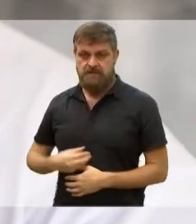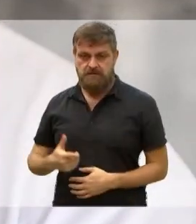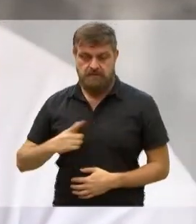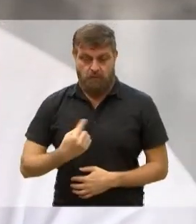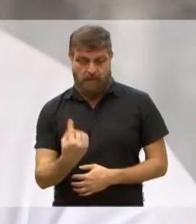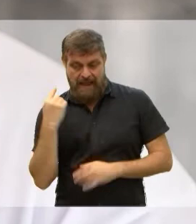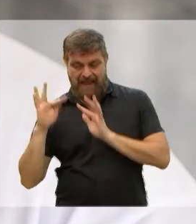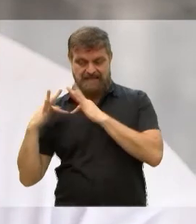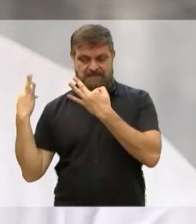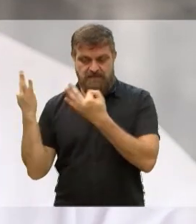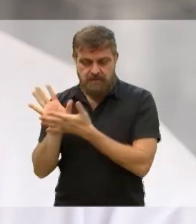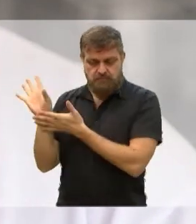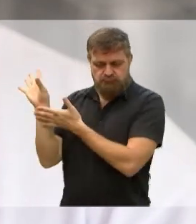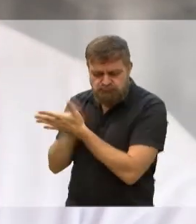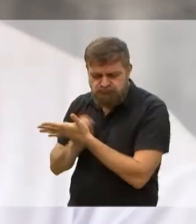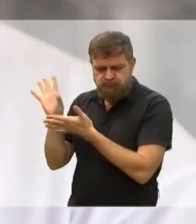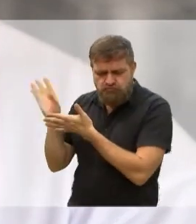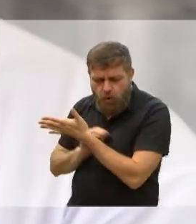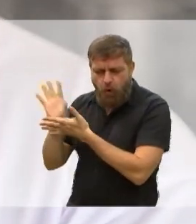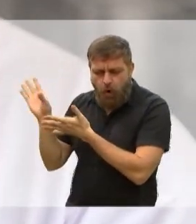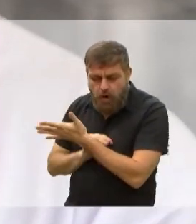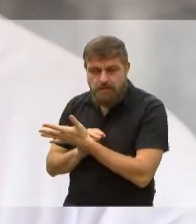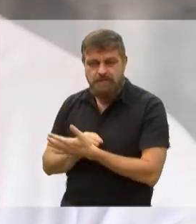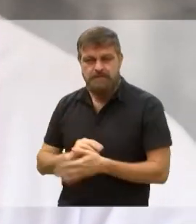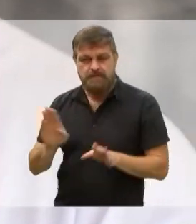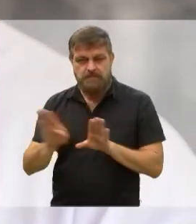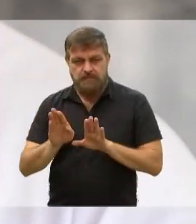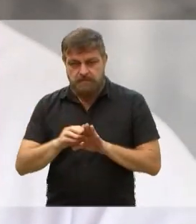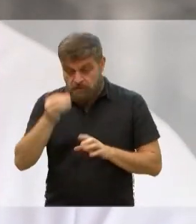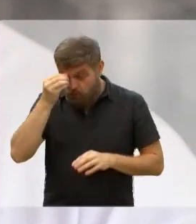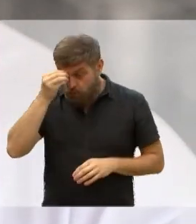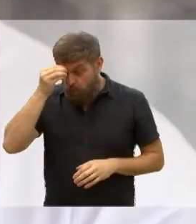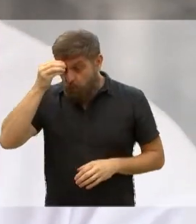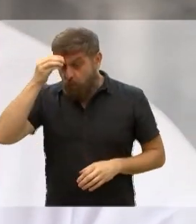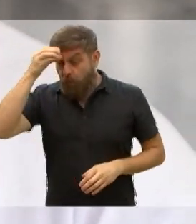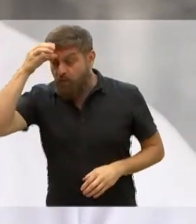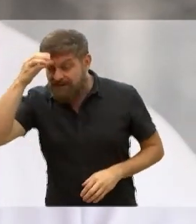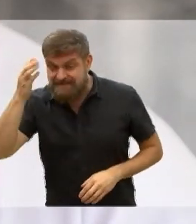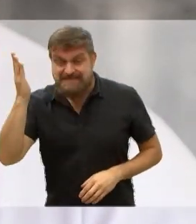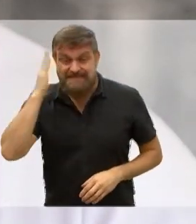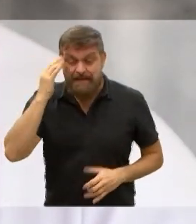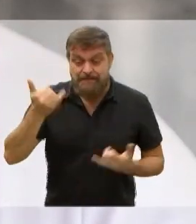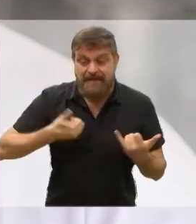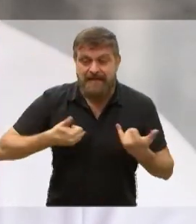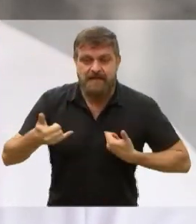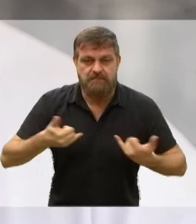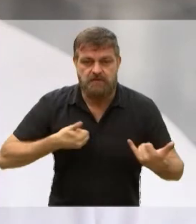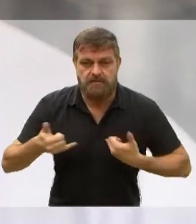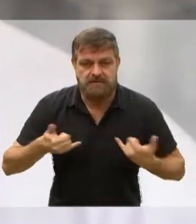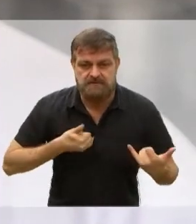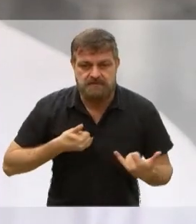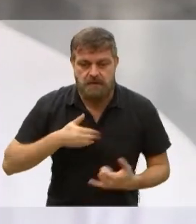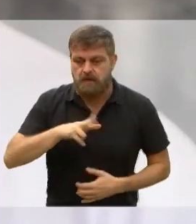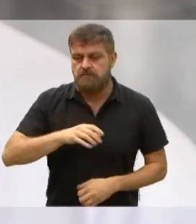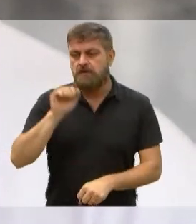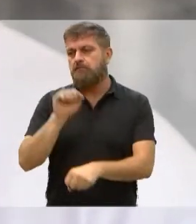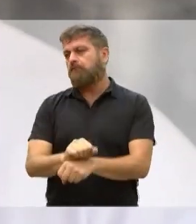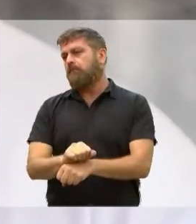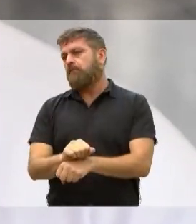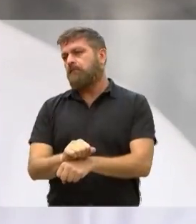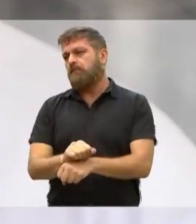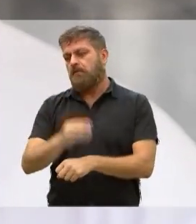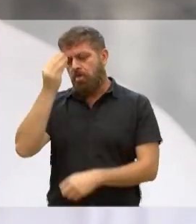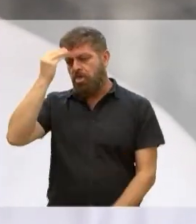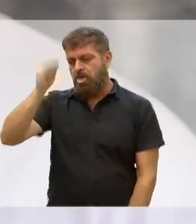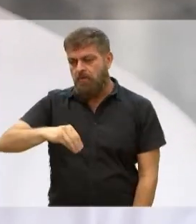essas famílias como modelo. A busca pelo conhecimento, a busca pela informação. A gente nunca parou, né?